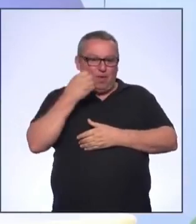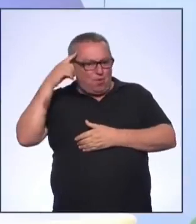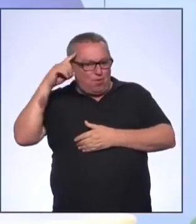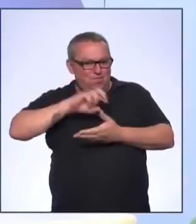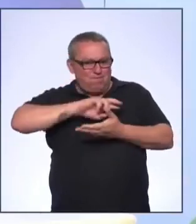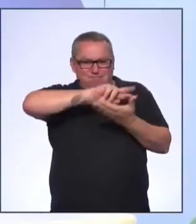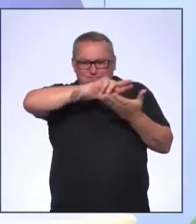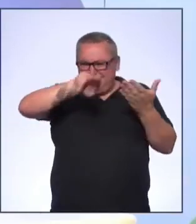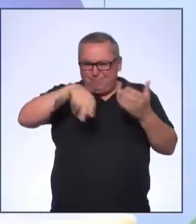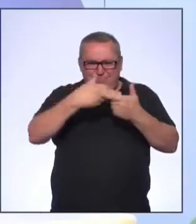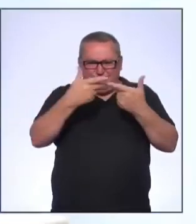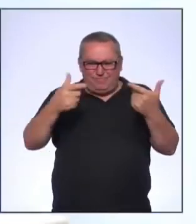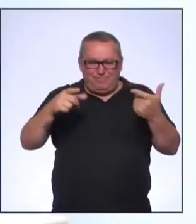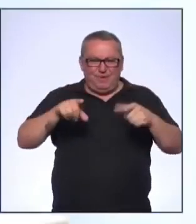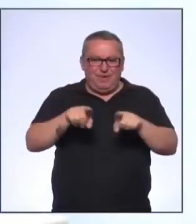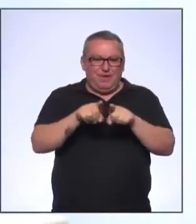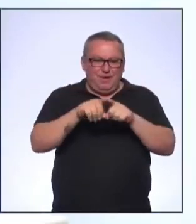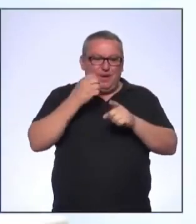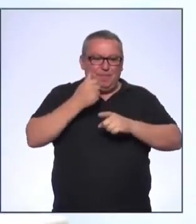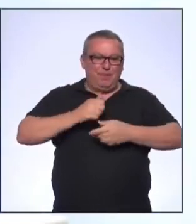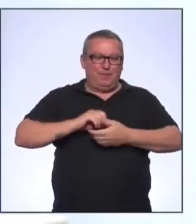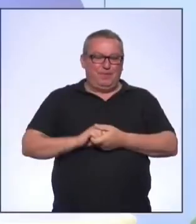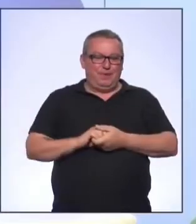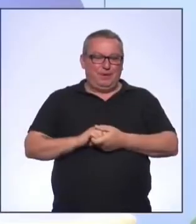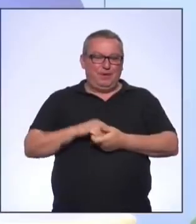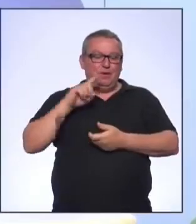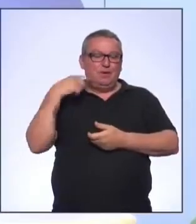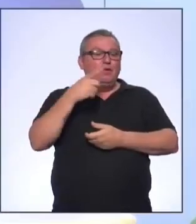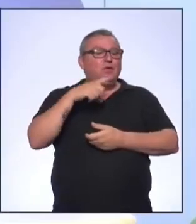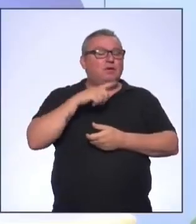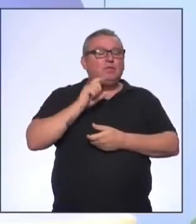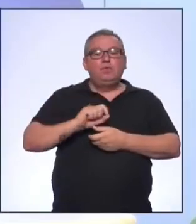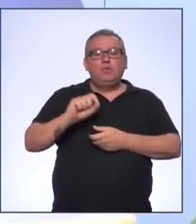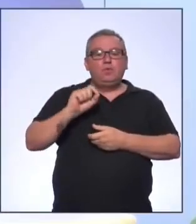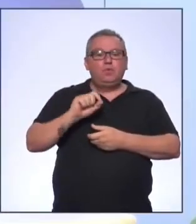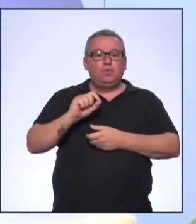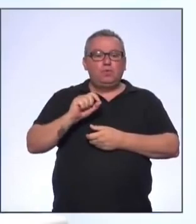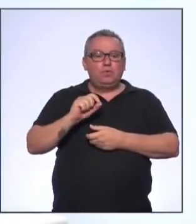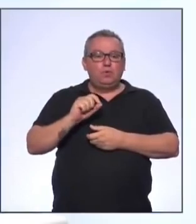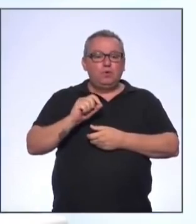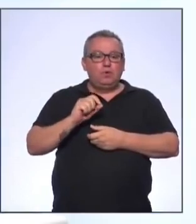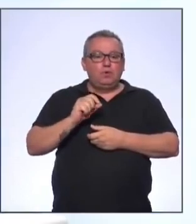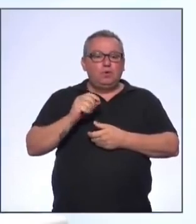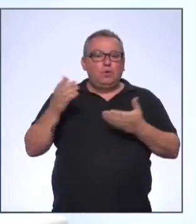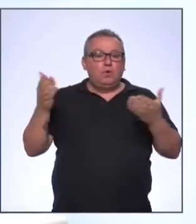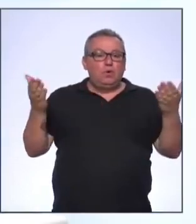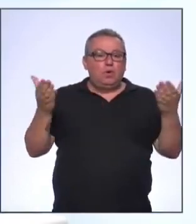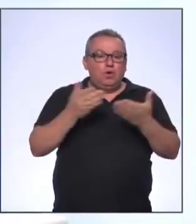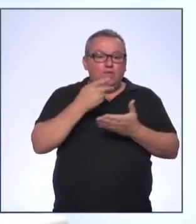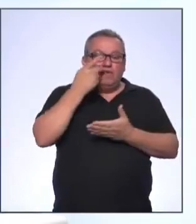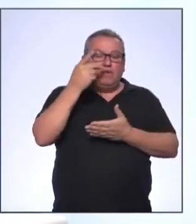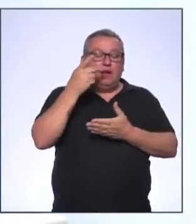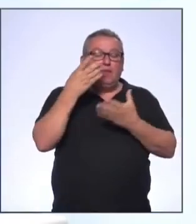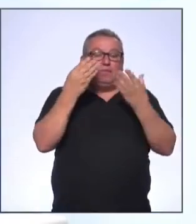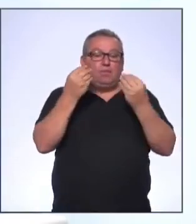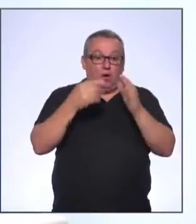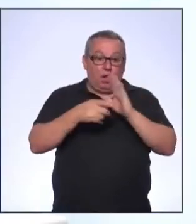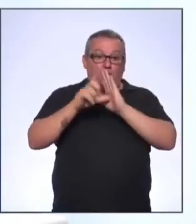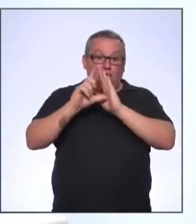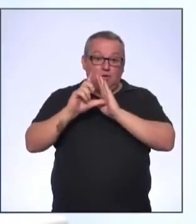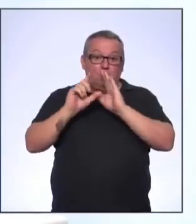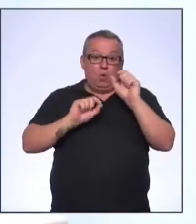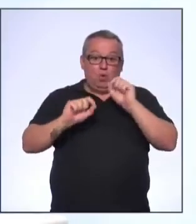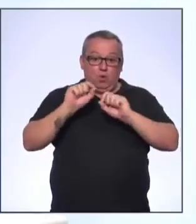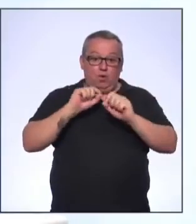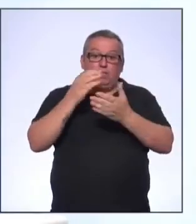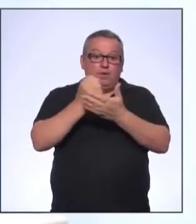várias mensagens. Bom dia, sempre bom estar com vocês. E o que nós temos hoje? Qual é o assunto? O assunto de hoje. Hoje falaremos bastante, antes de mais nada,